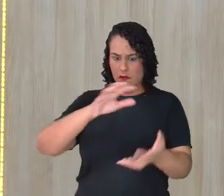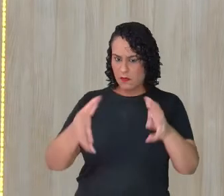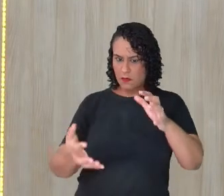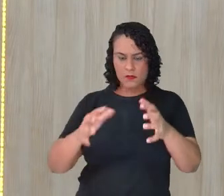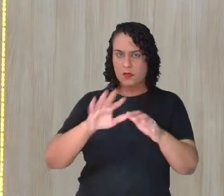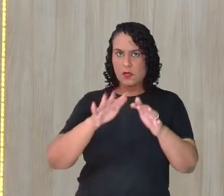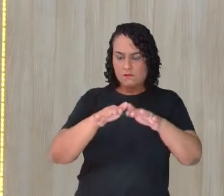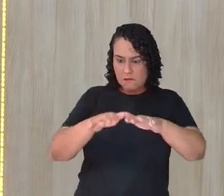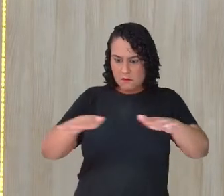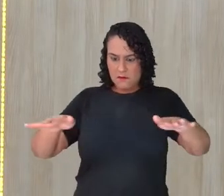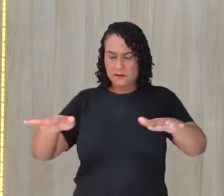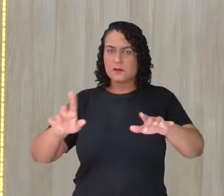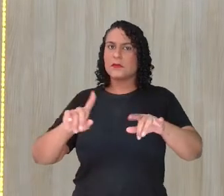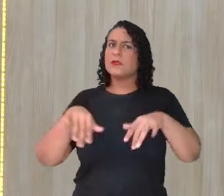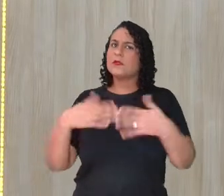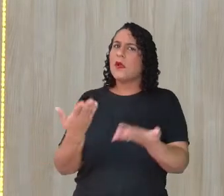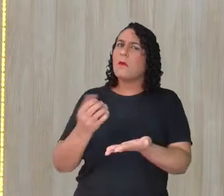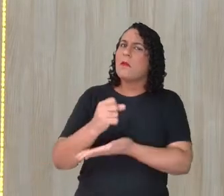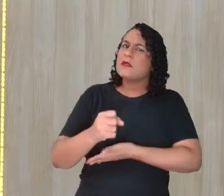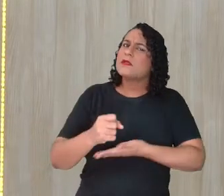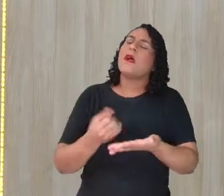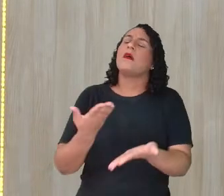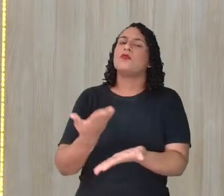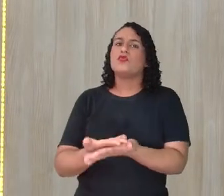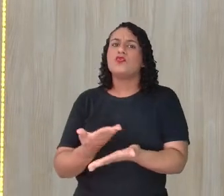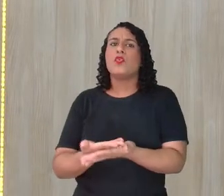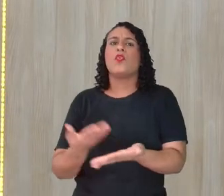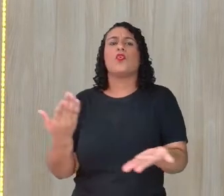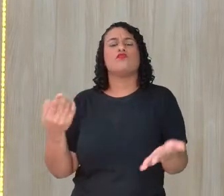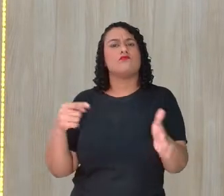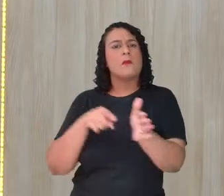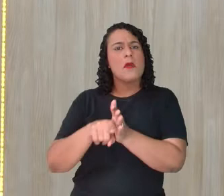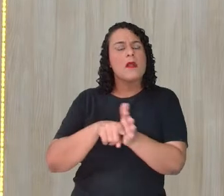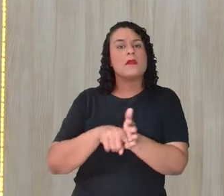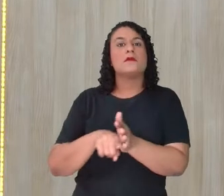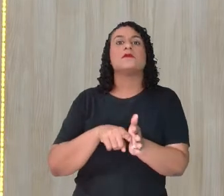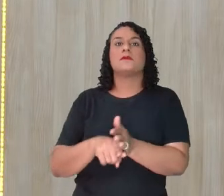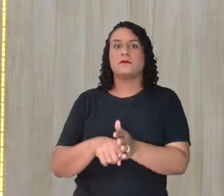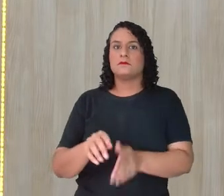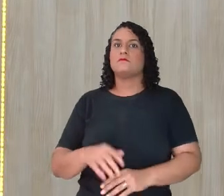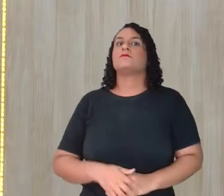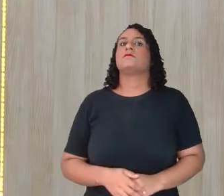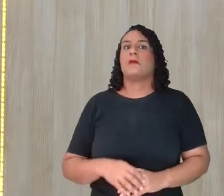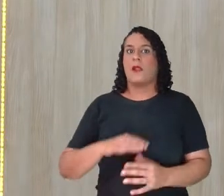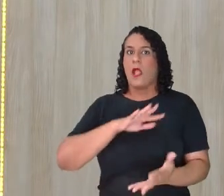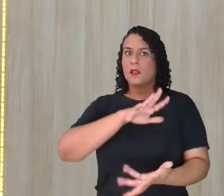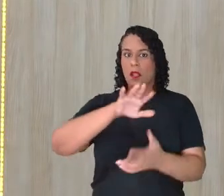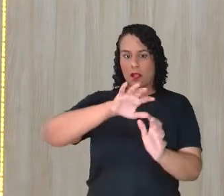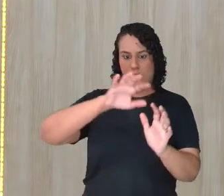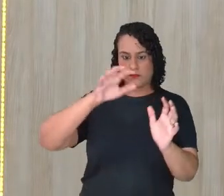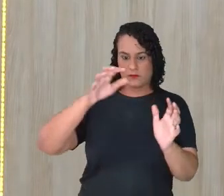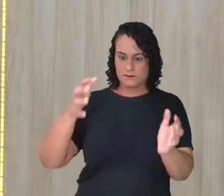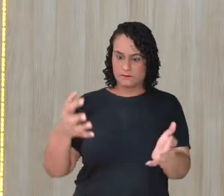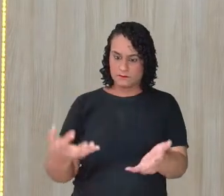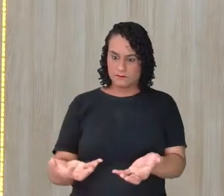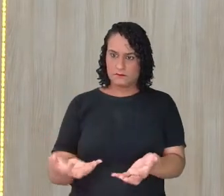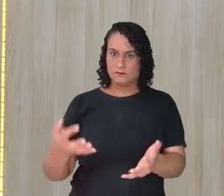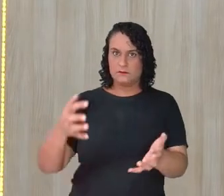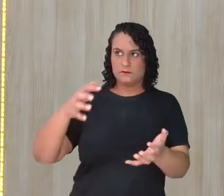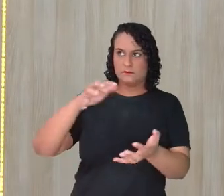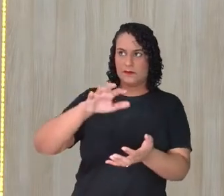não, baseado em estudos, né, de pensadores anteriores a ele dizia, não, a Terra ela é esférica. Então, se a gente está